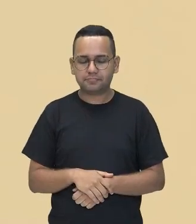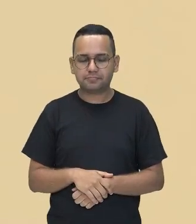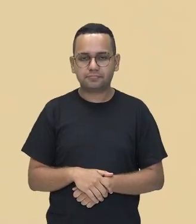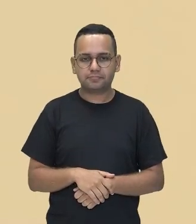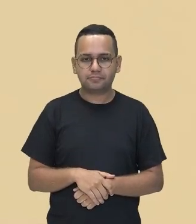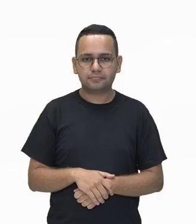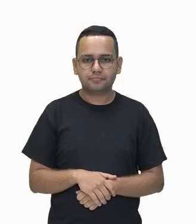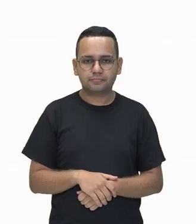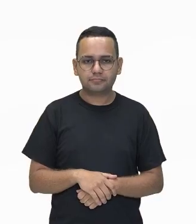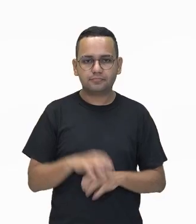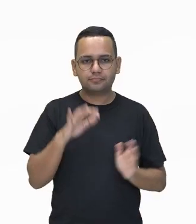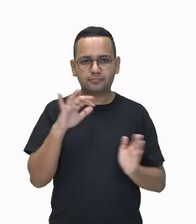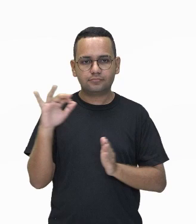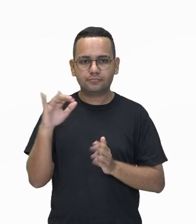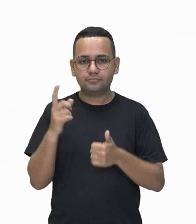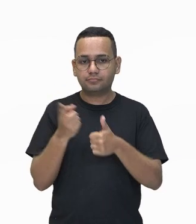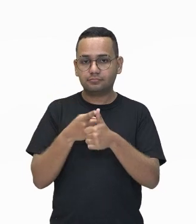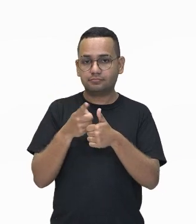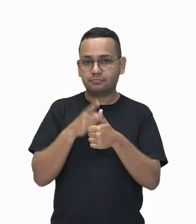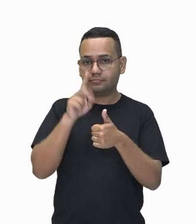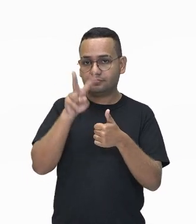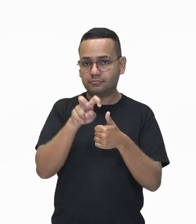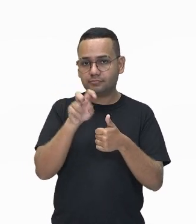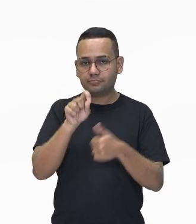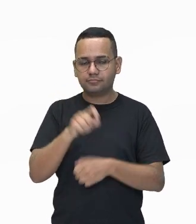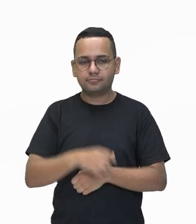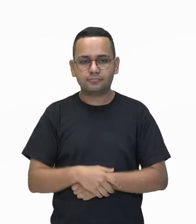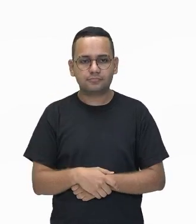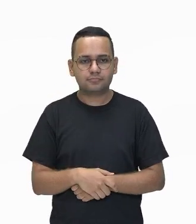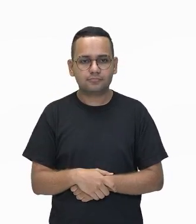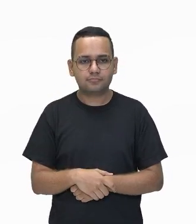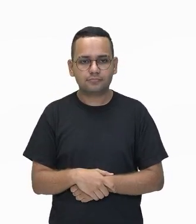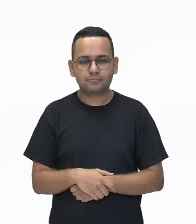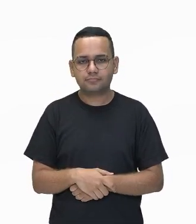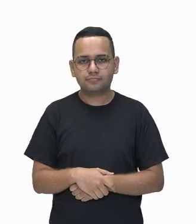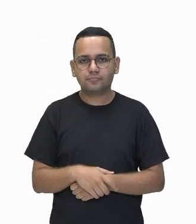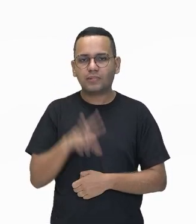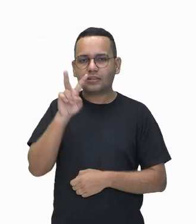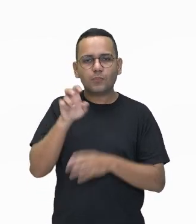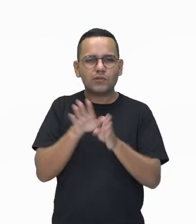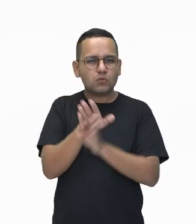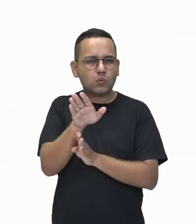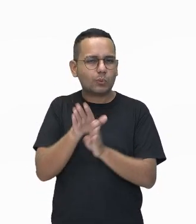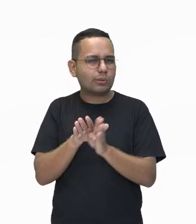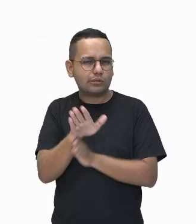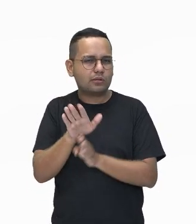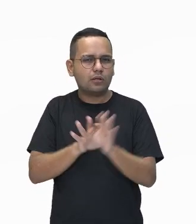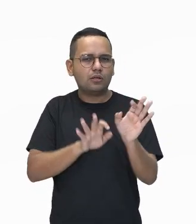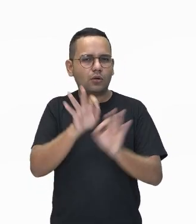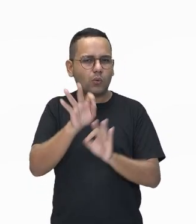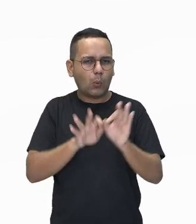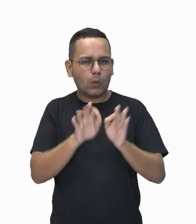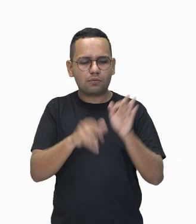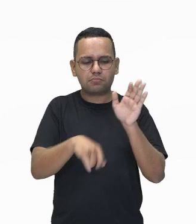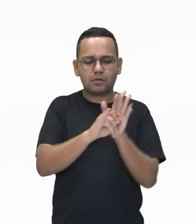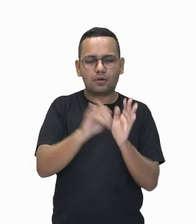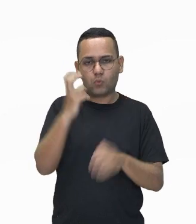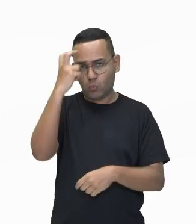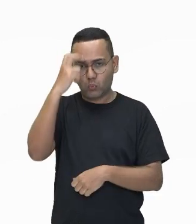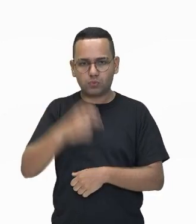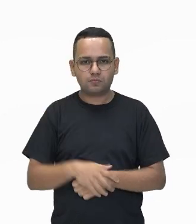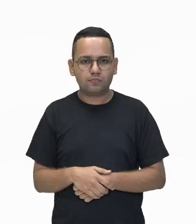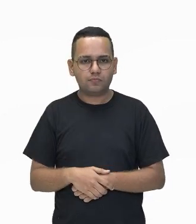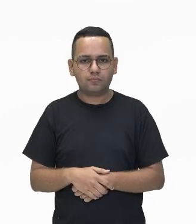o subtema 1. Né? O subtema 1 ele vai te dizer o quê? Sobre essa parte, então, da identidade da cultura.